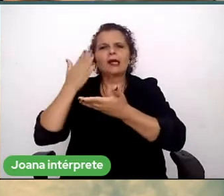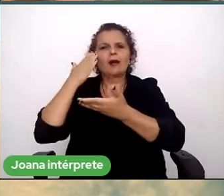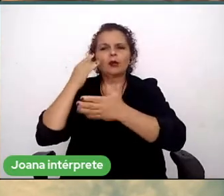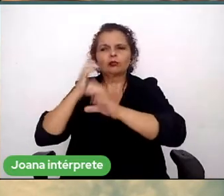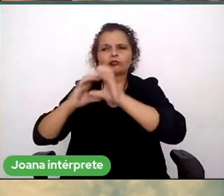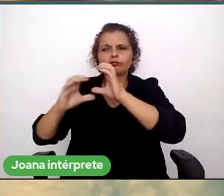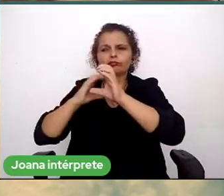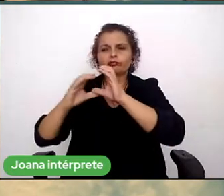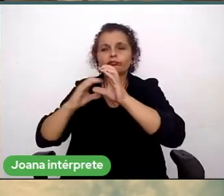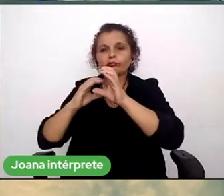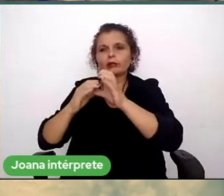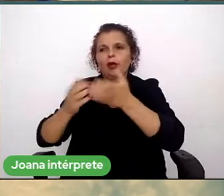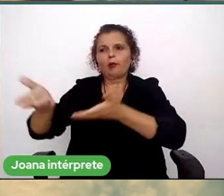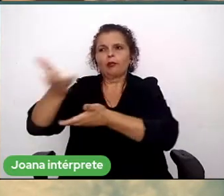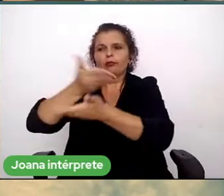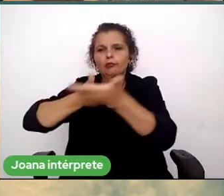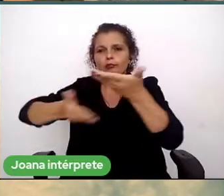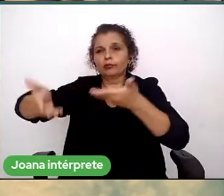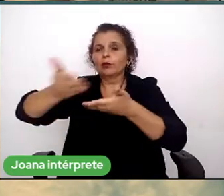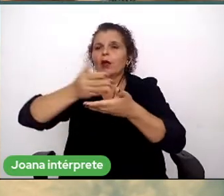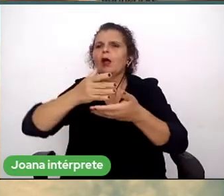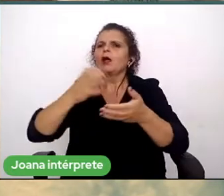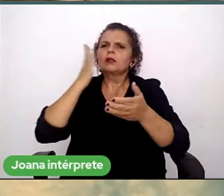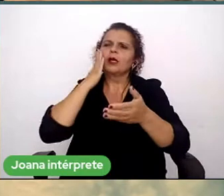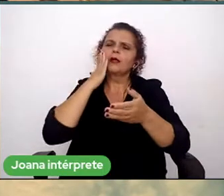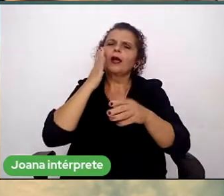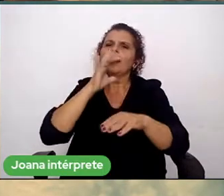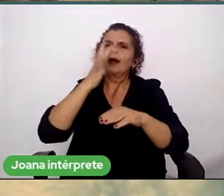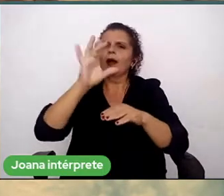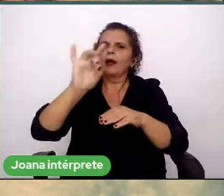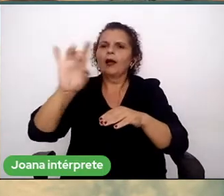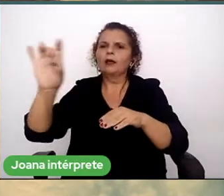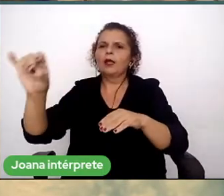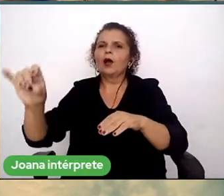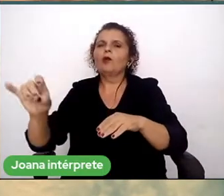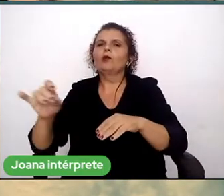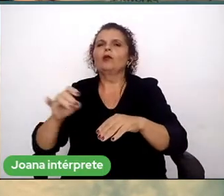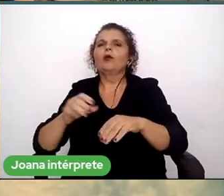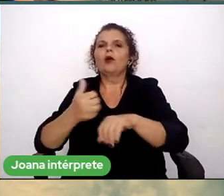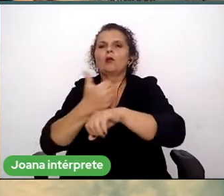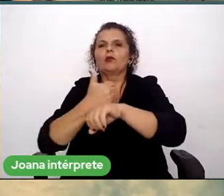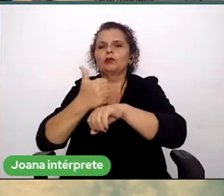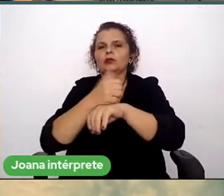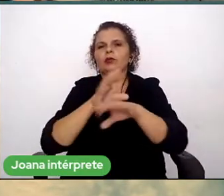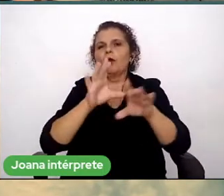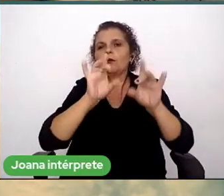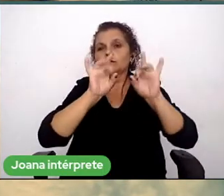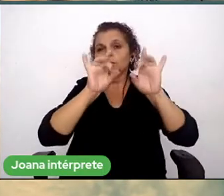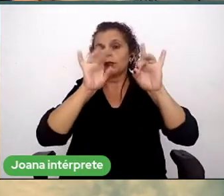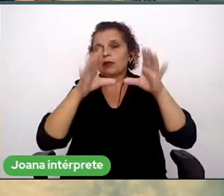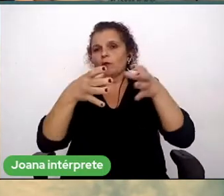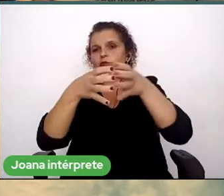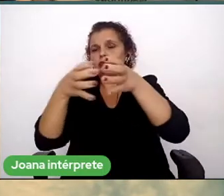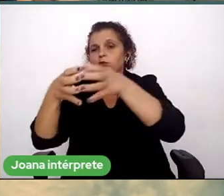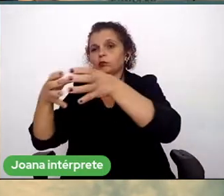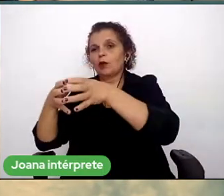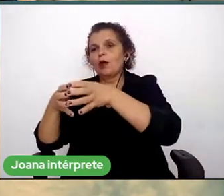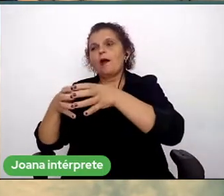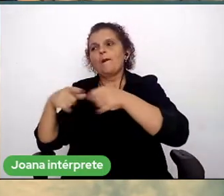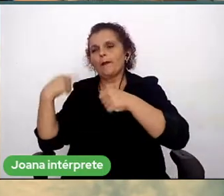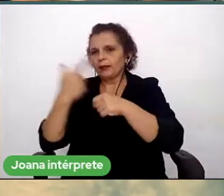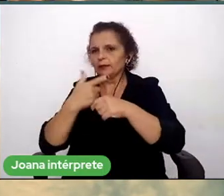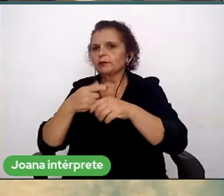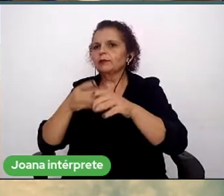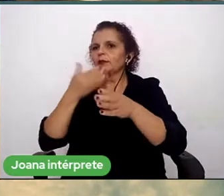apesar dos especialistas Cada um tem sua especialidade específica nós todos Montamos um time que vai buscar sempre montar a melhor solução para